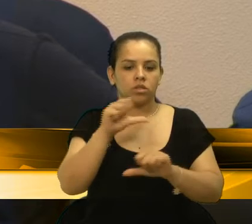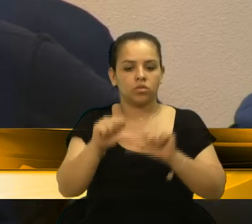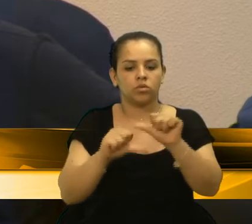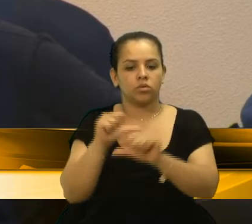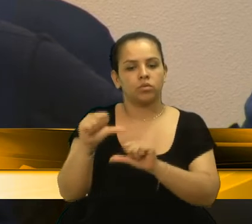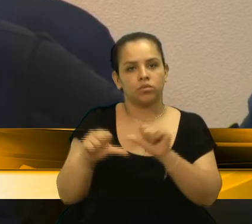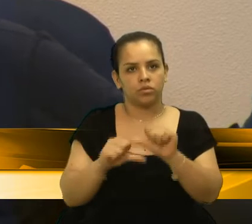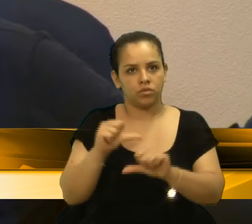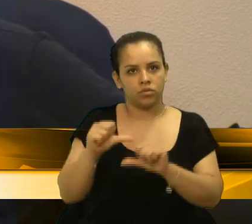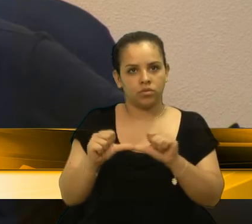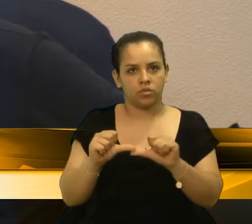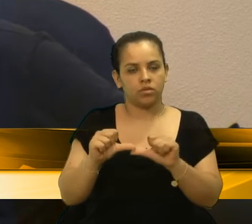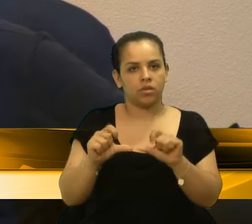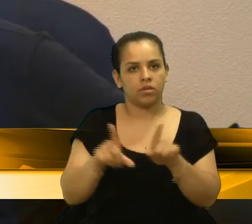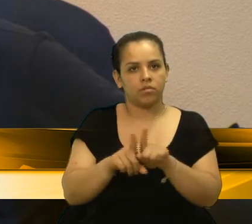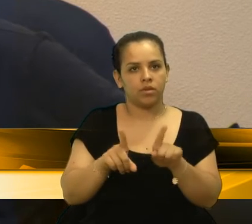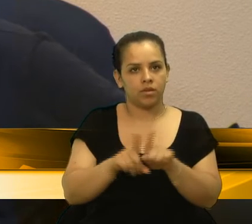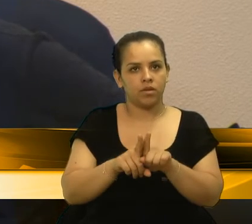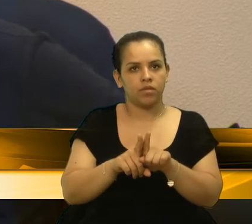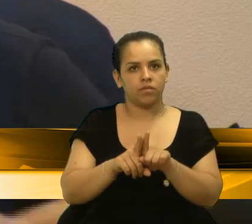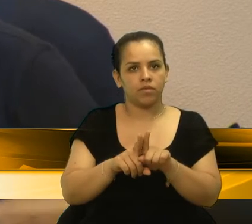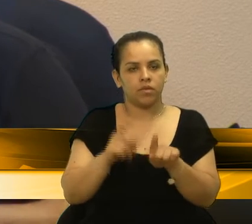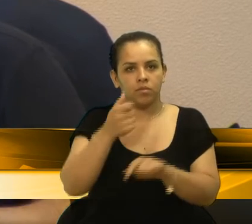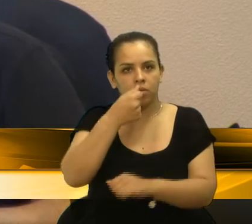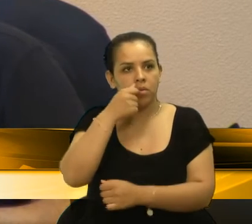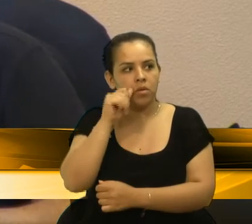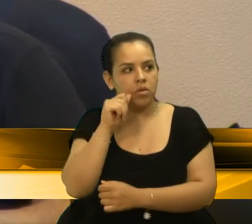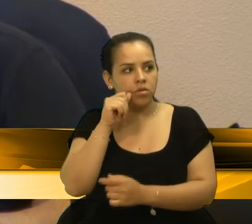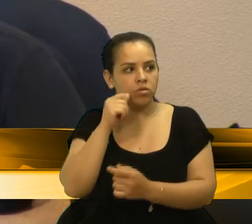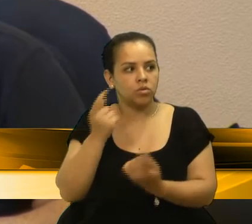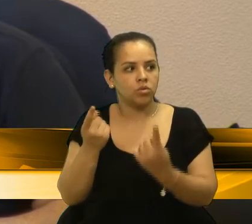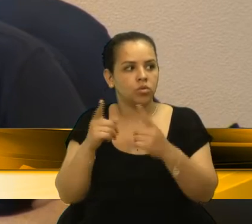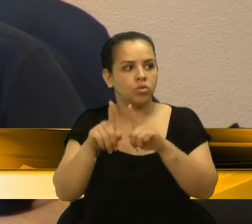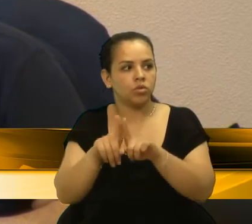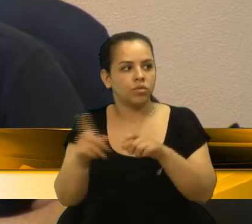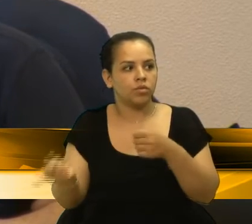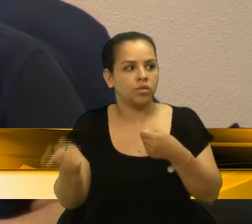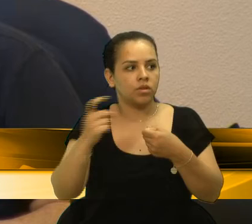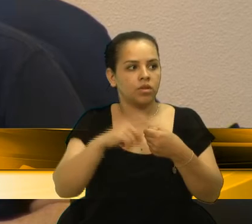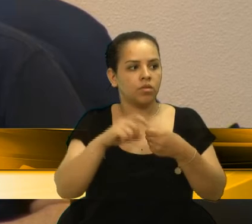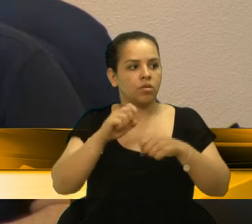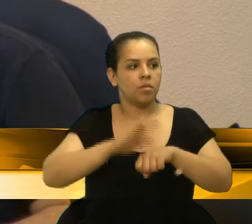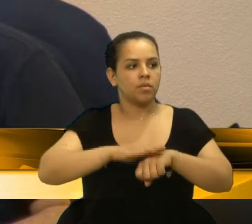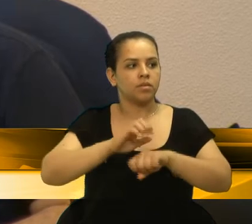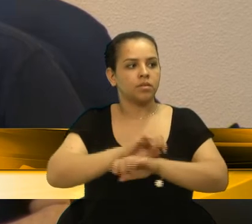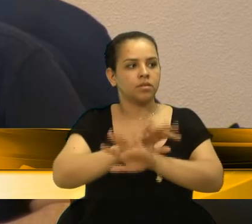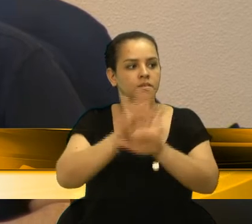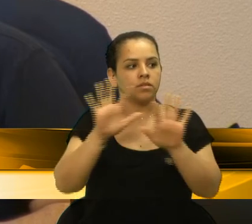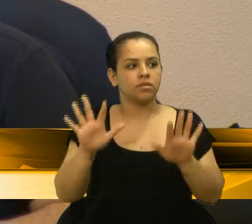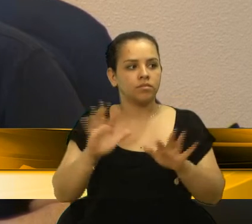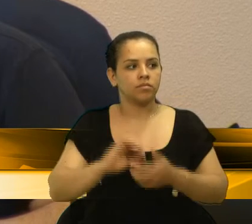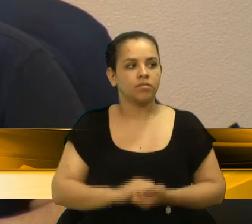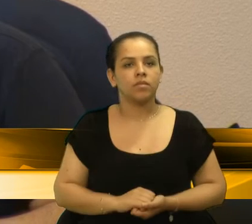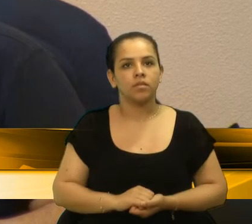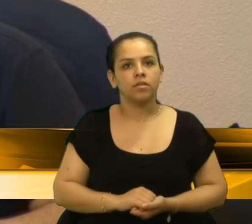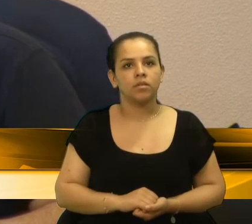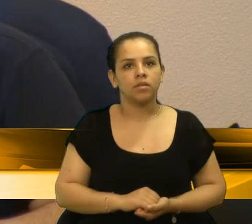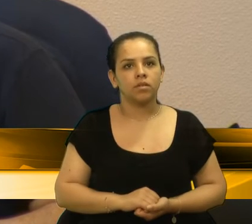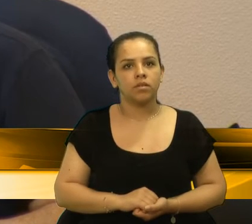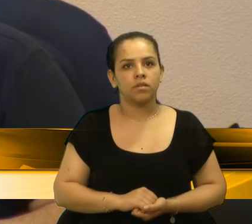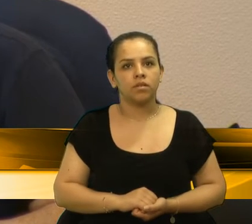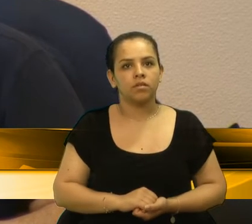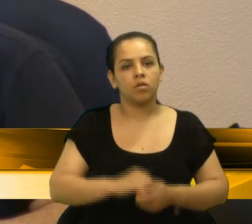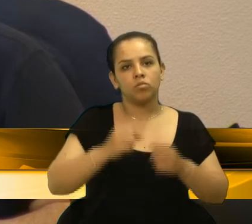alterações, acréscimos ou ajustes. Vereadora Paula, outros se uniram, se juntaram e tornaram o evento maior, quem sabe. Frei Jaime, maior. Nós